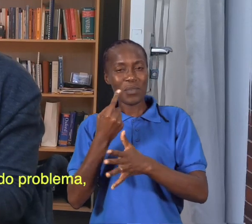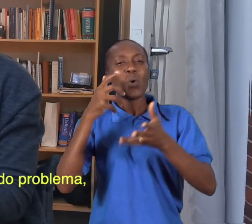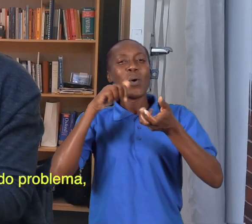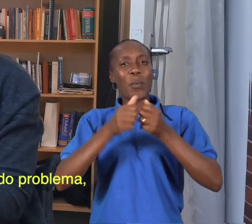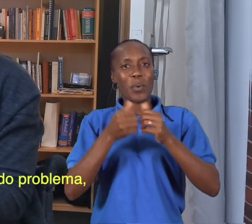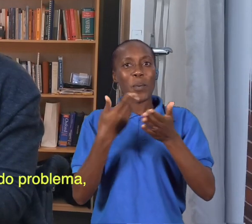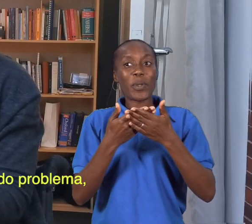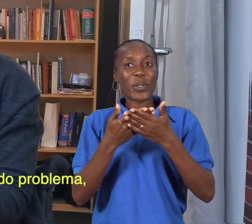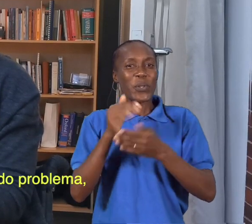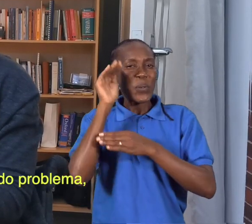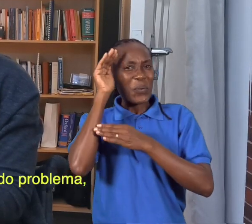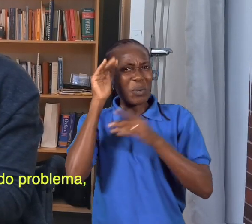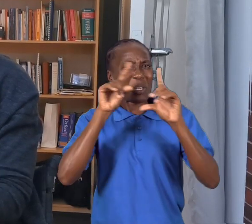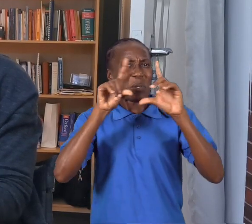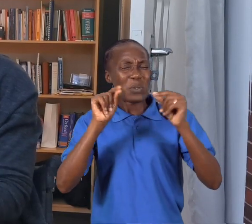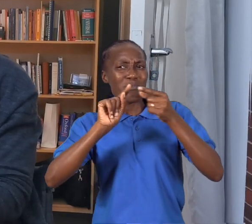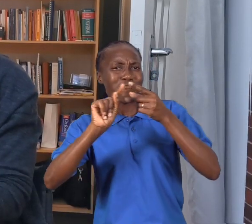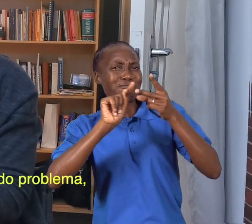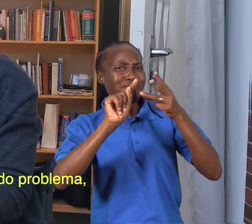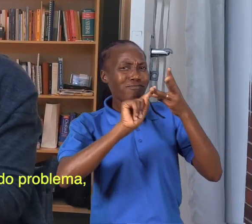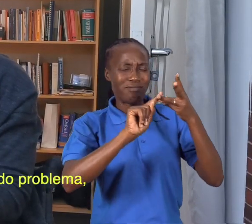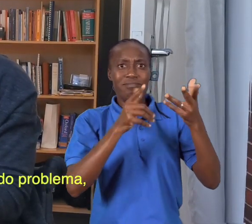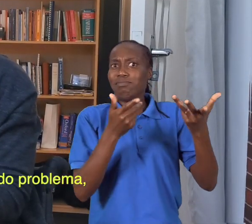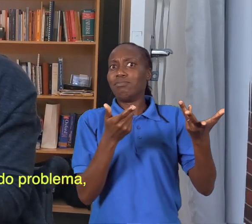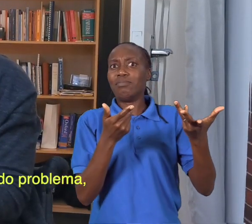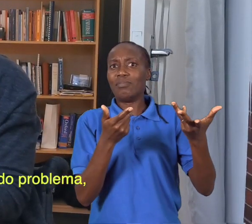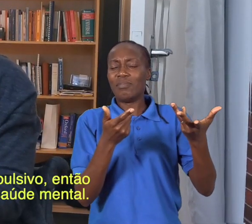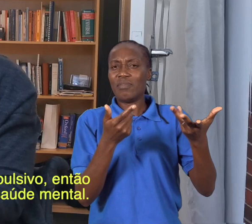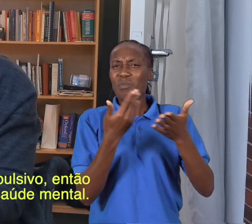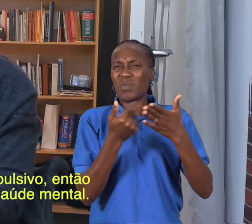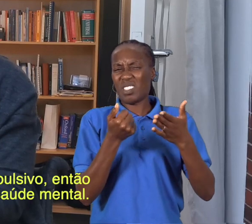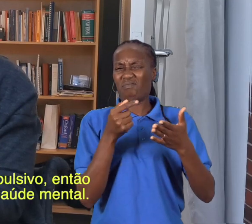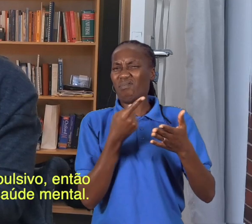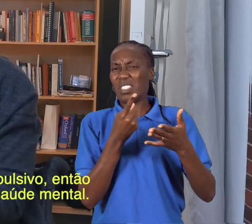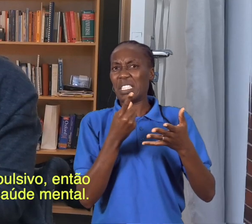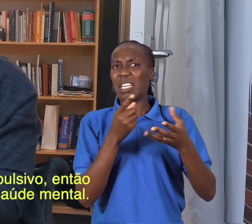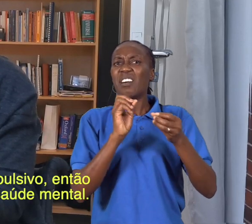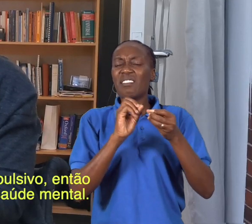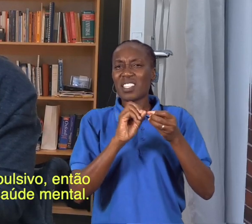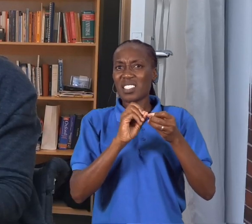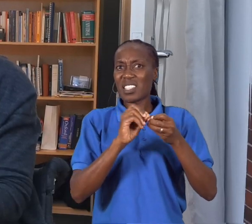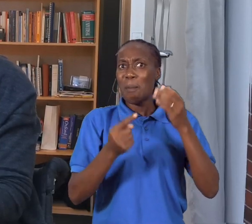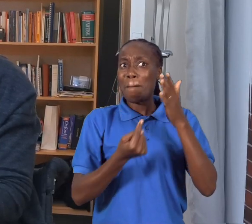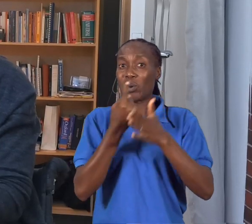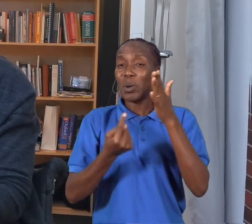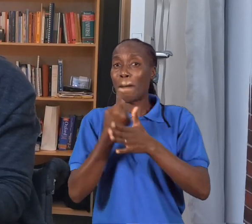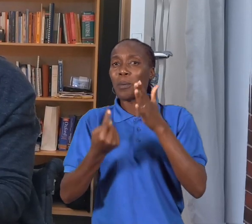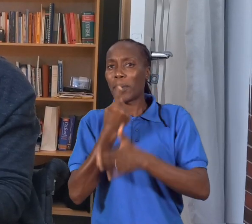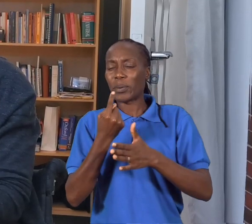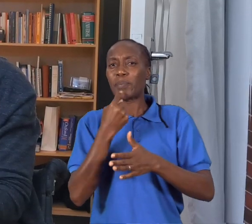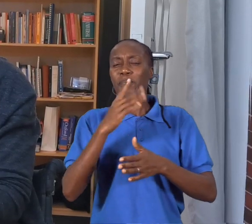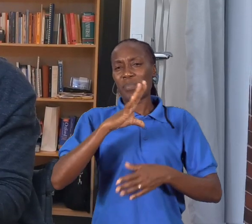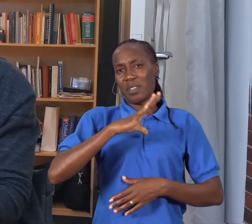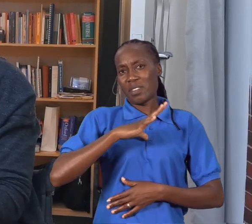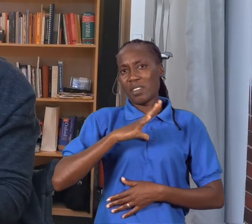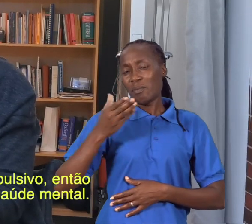também acaba criando um certo problema, porque já começamos a... já é algo um pouco